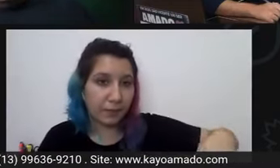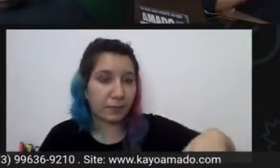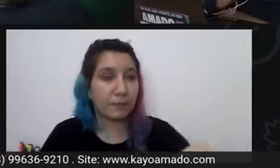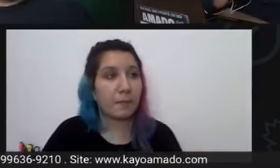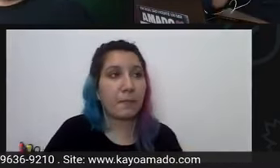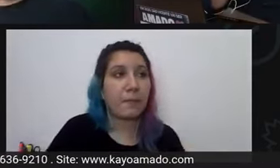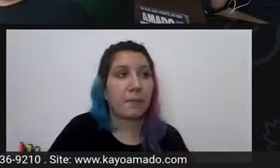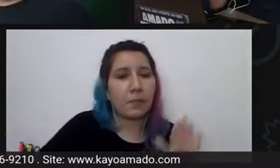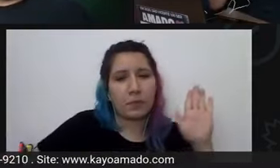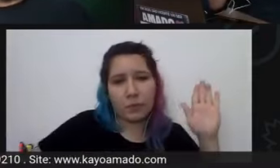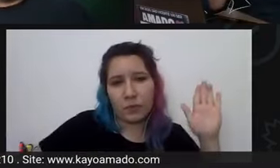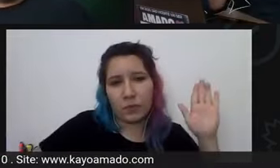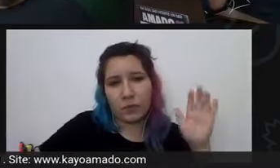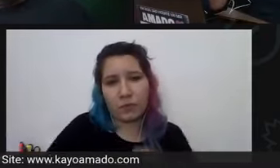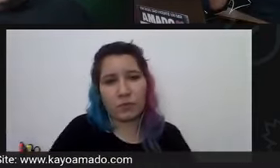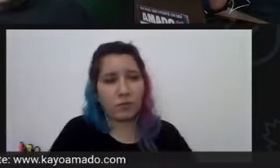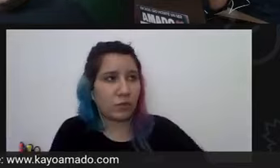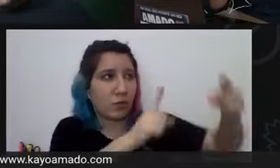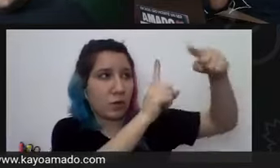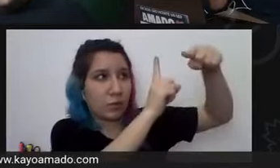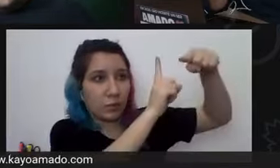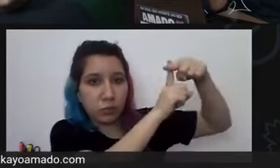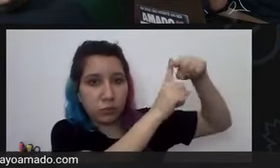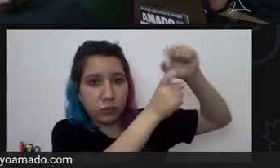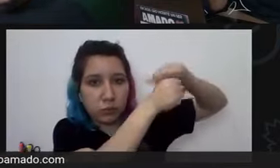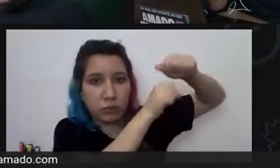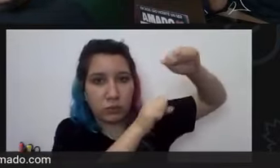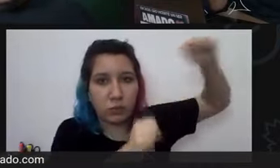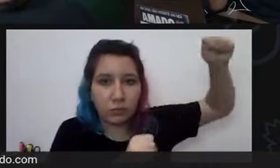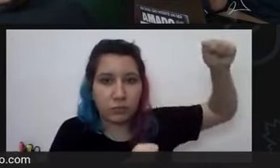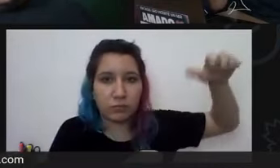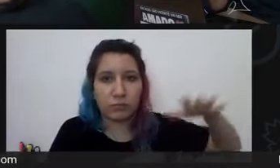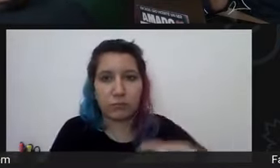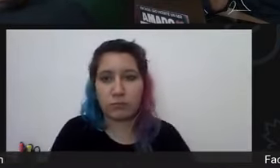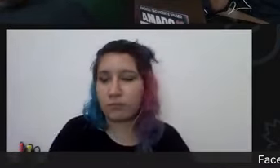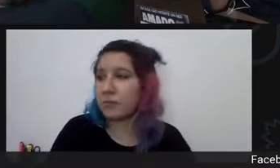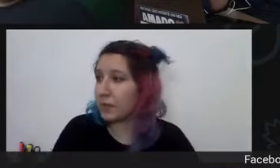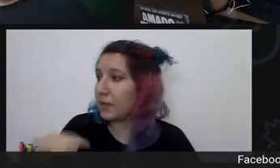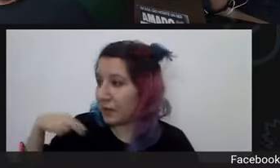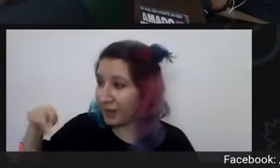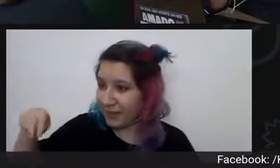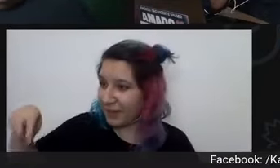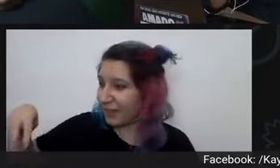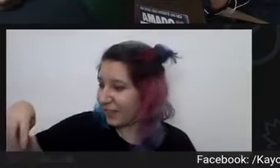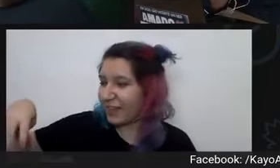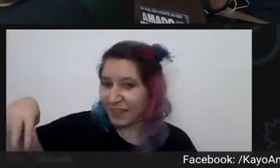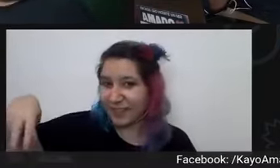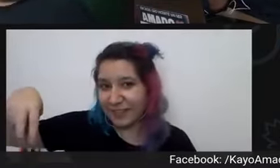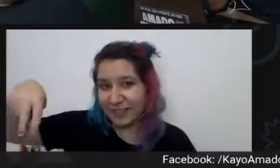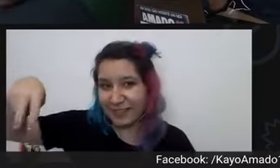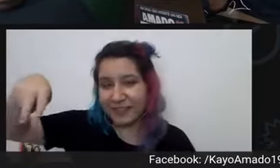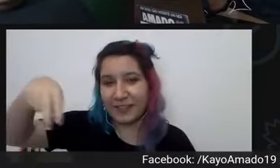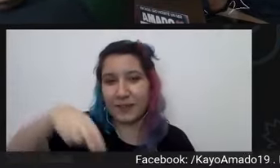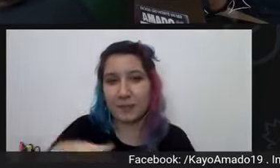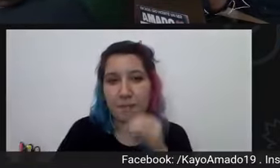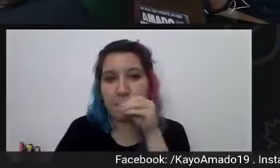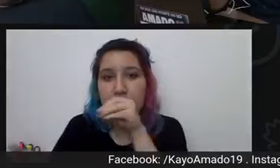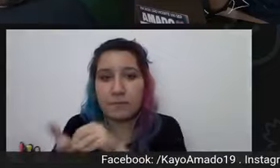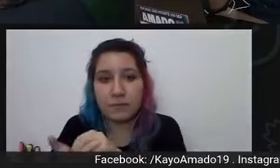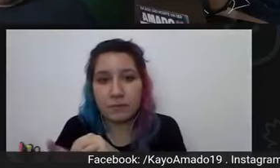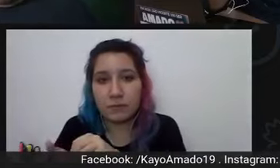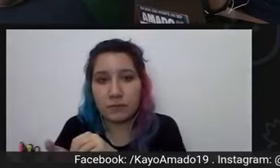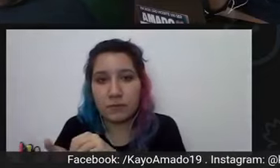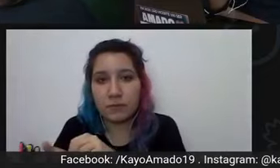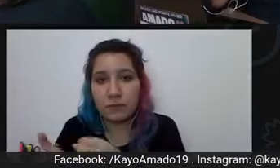Padrão, da Grande Cruz de Pedra Bruta. Fiz esse trajeto, hein? Eu fiz esse trajeto a pé. Faltou ir com você,